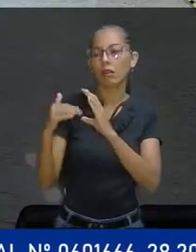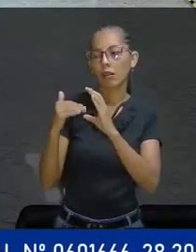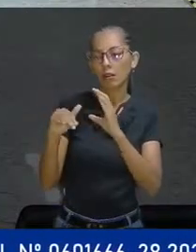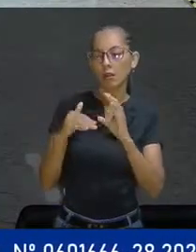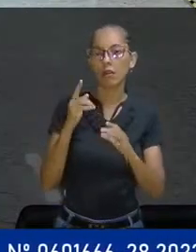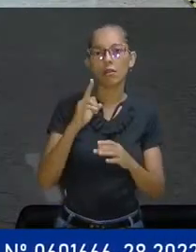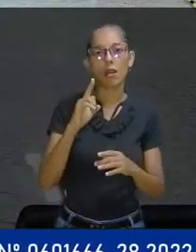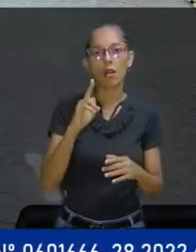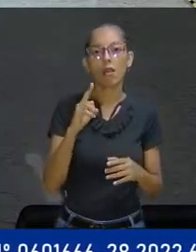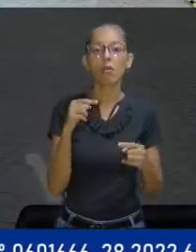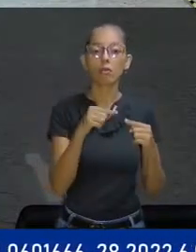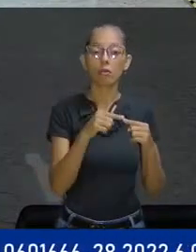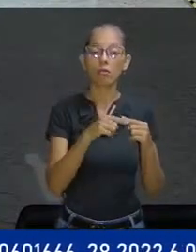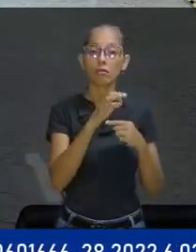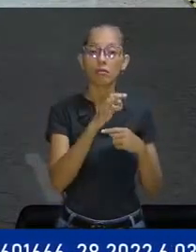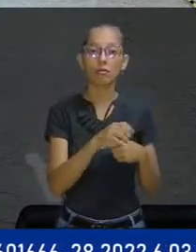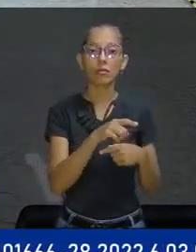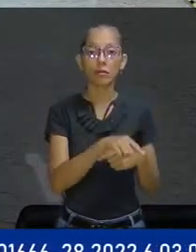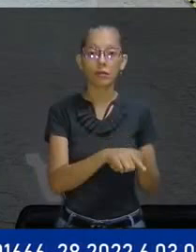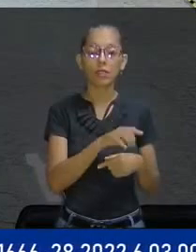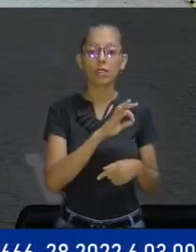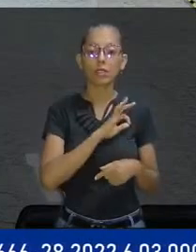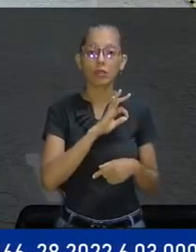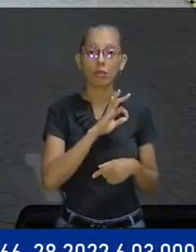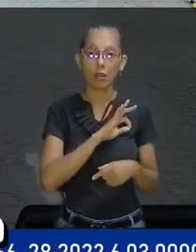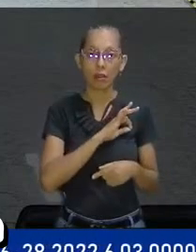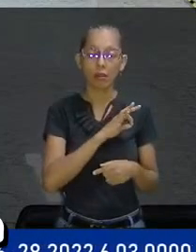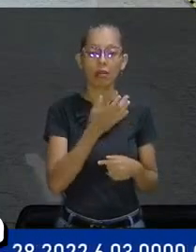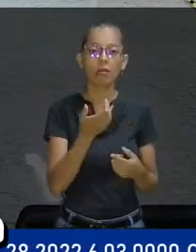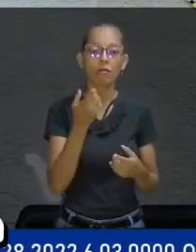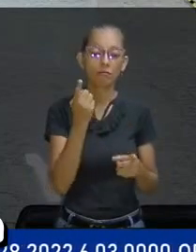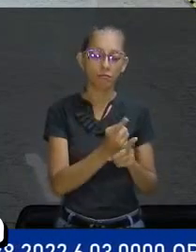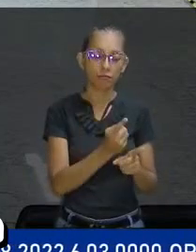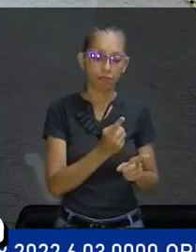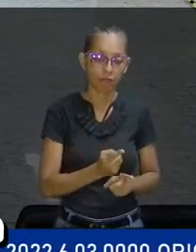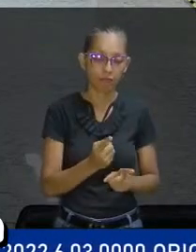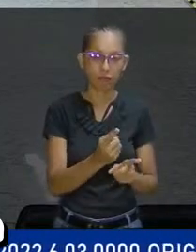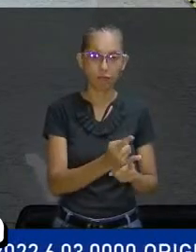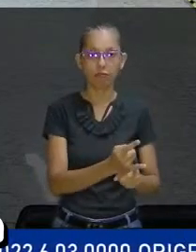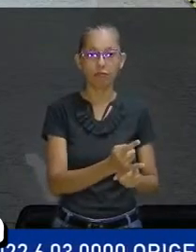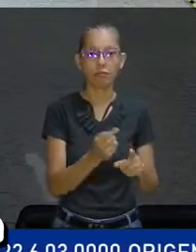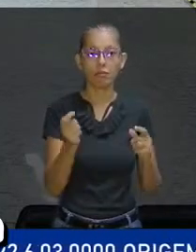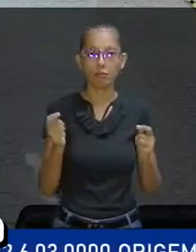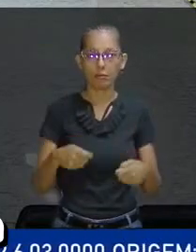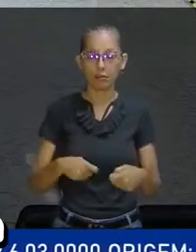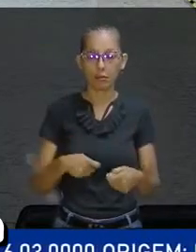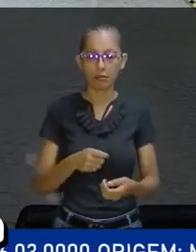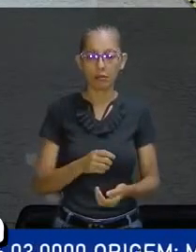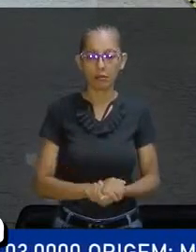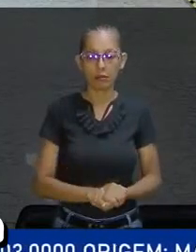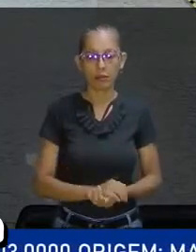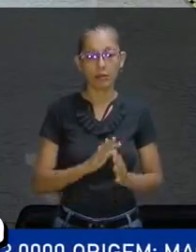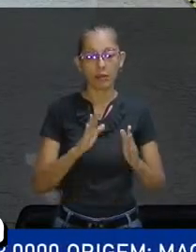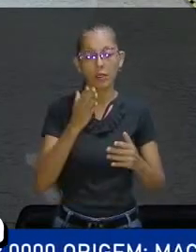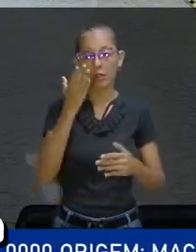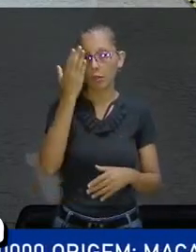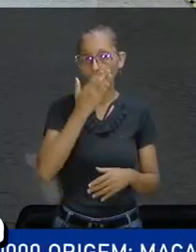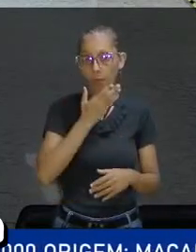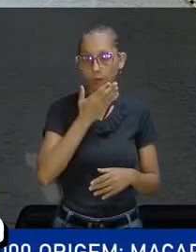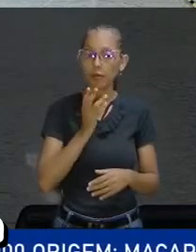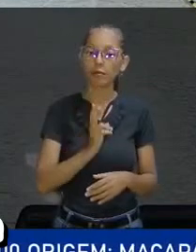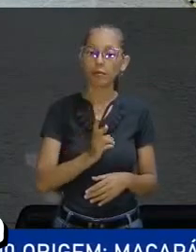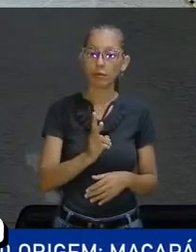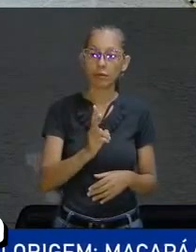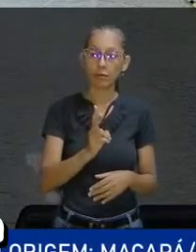pericial de extração de informações de aparelhos celulares. Portanto, preservou-se a validade das provas e, por